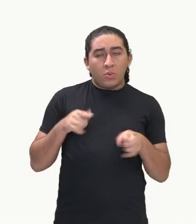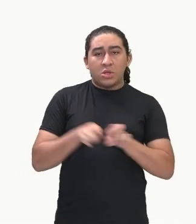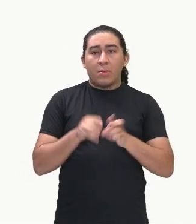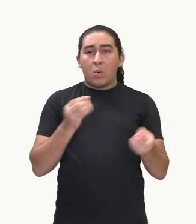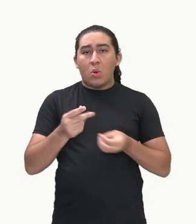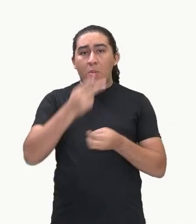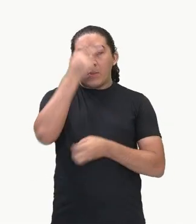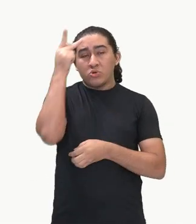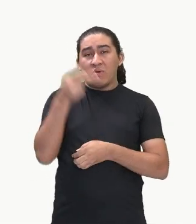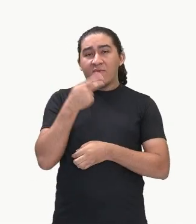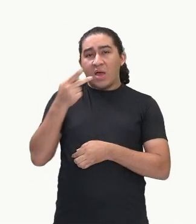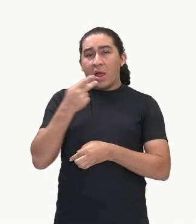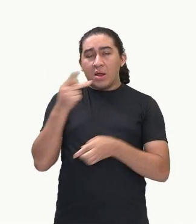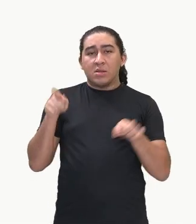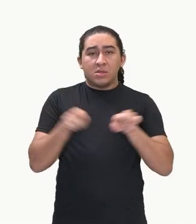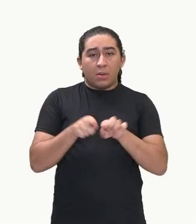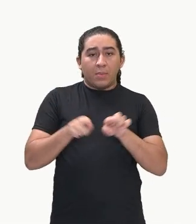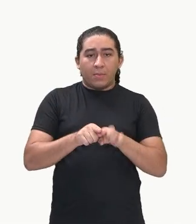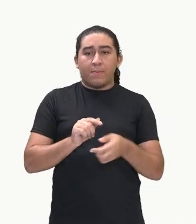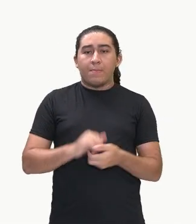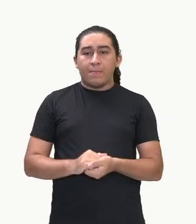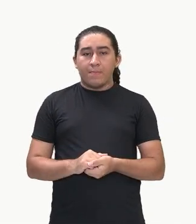o ritmo, tudo.